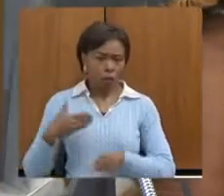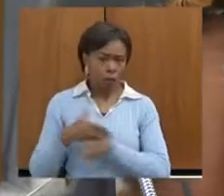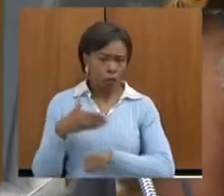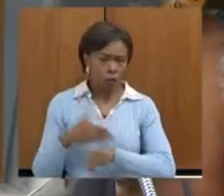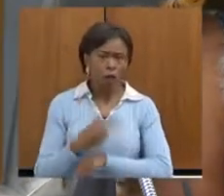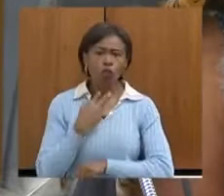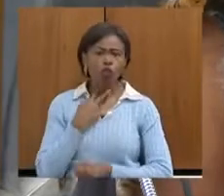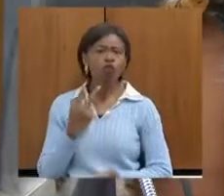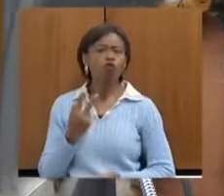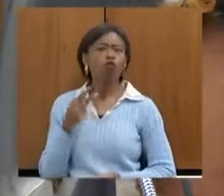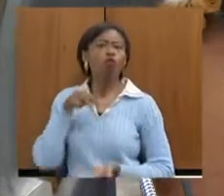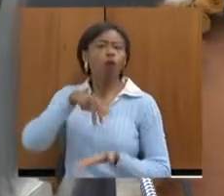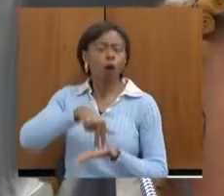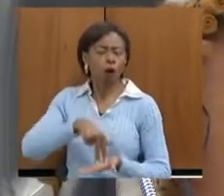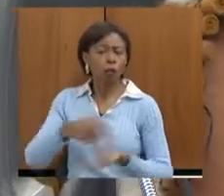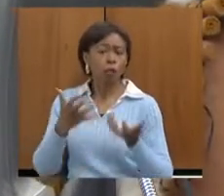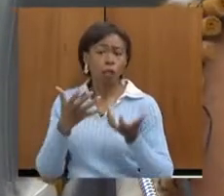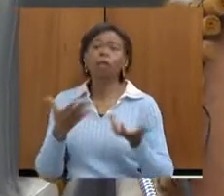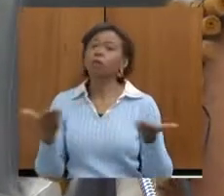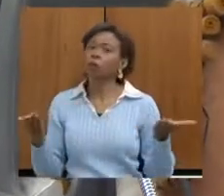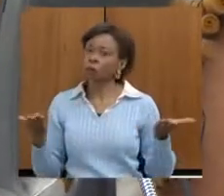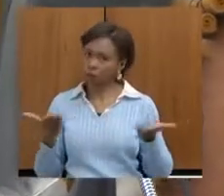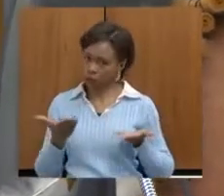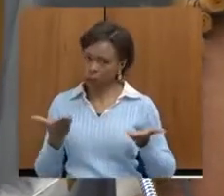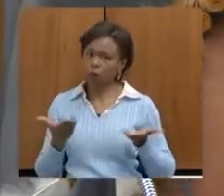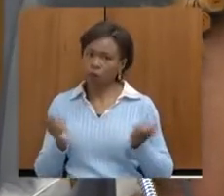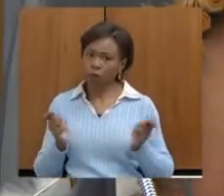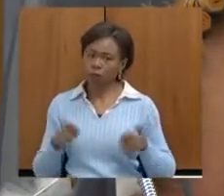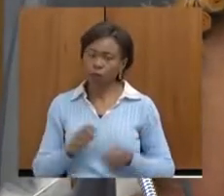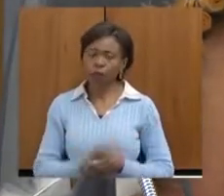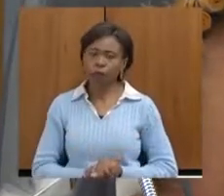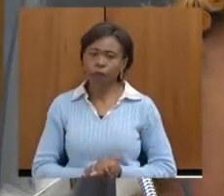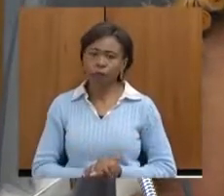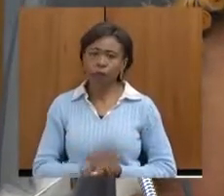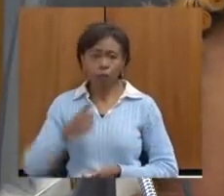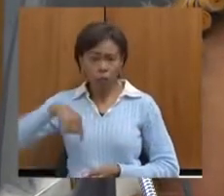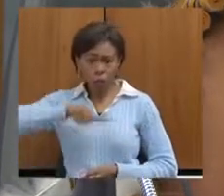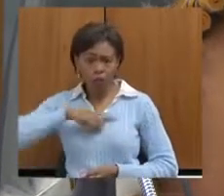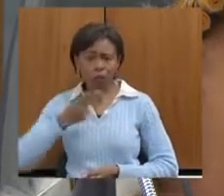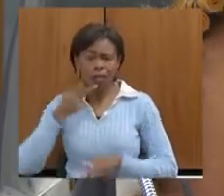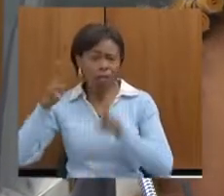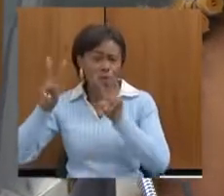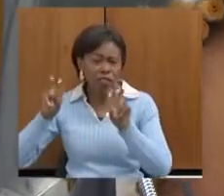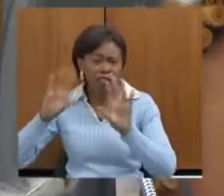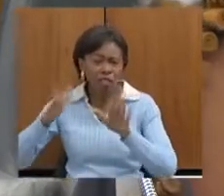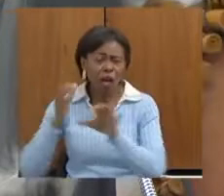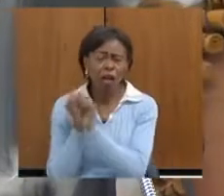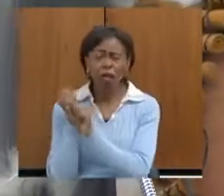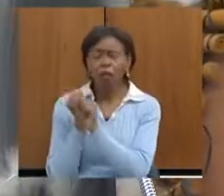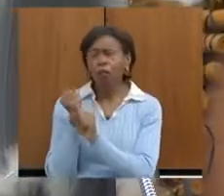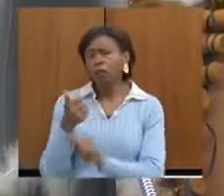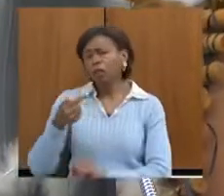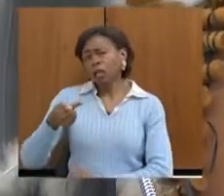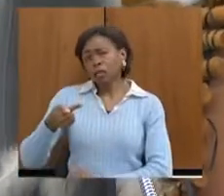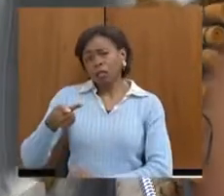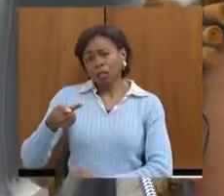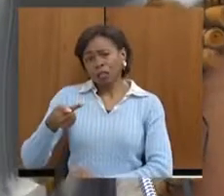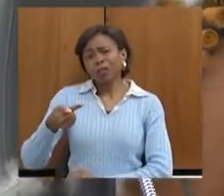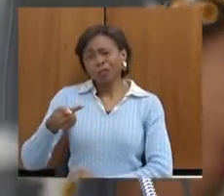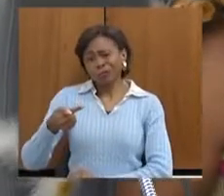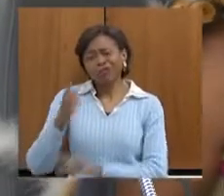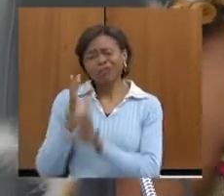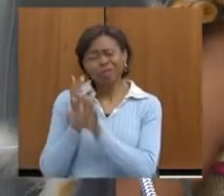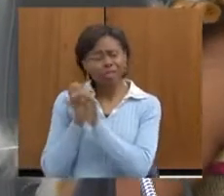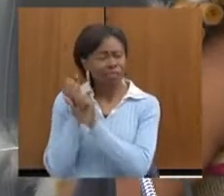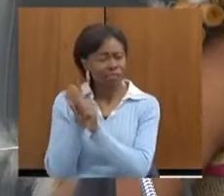voz e é um pouco do que nós estamos fazendo aqui a muito nós estão falando desse assunto há sete anos né alguns vamos falar hoje cedo